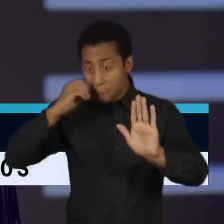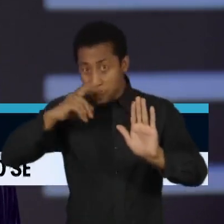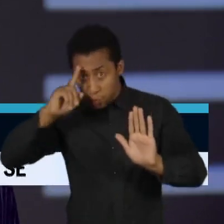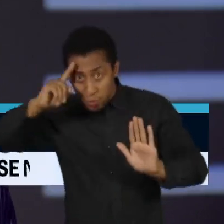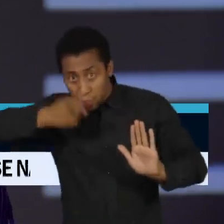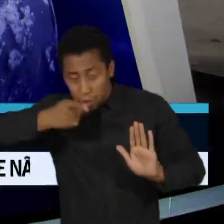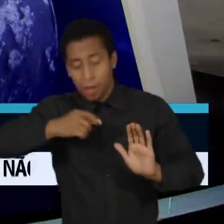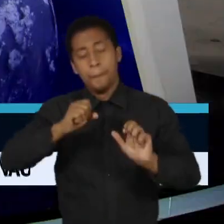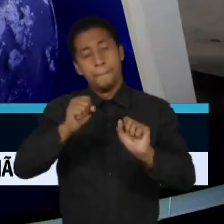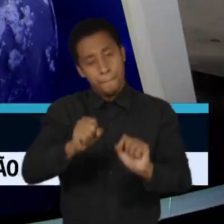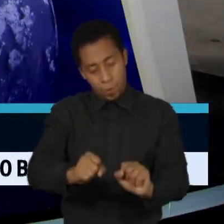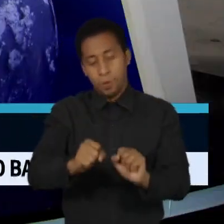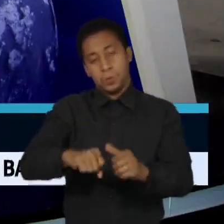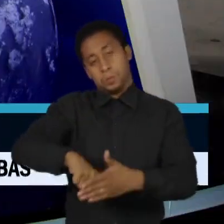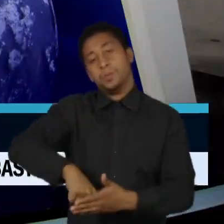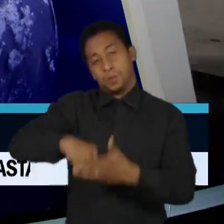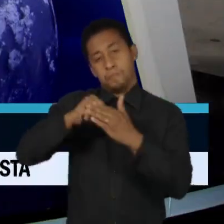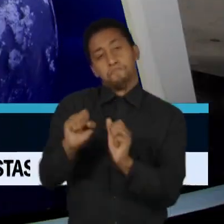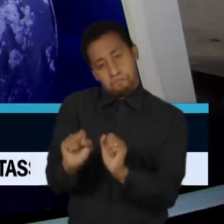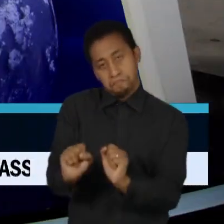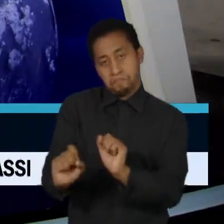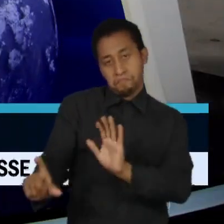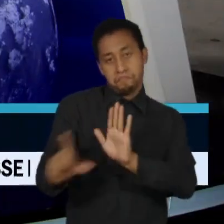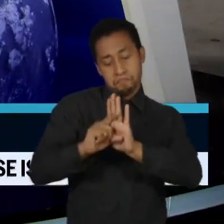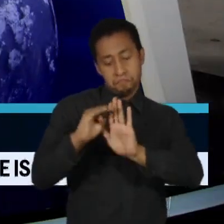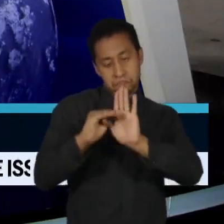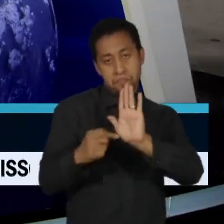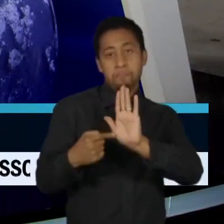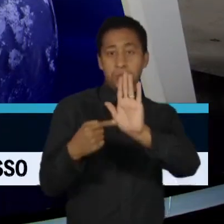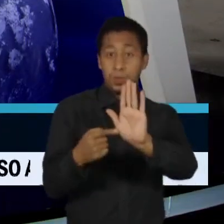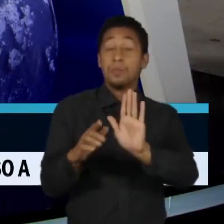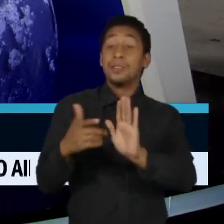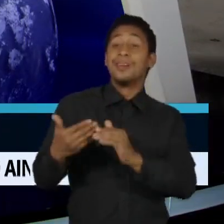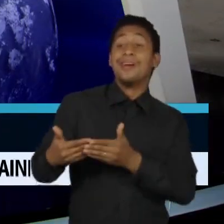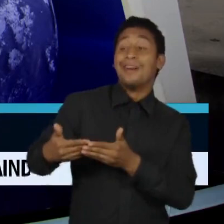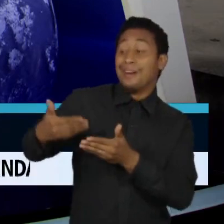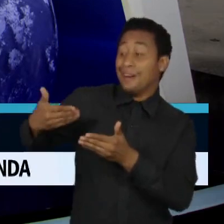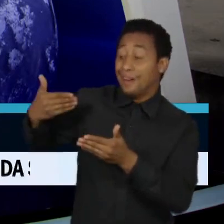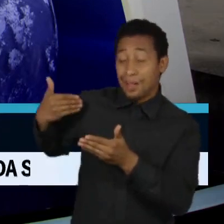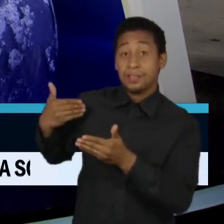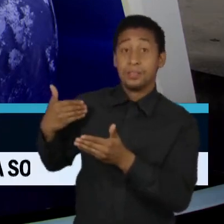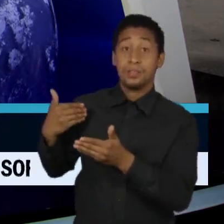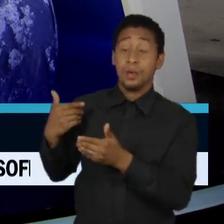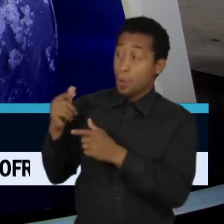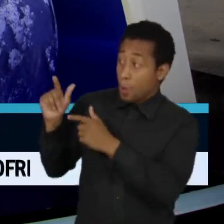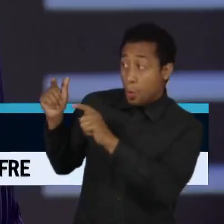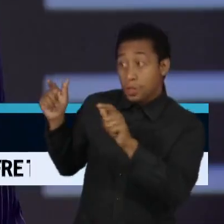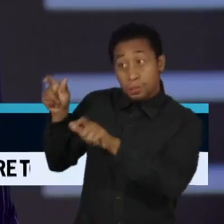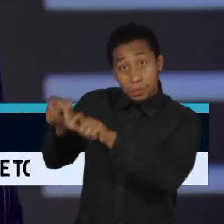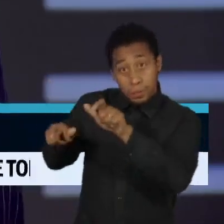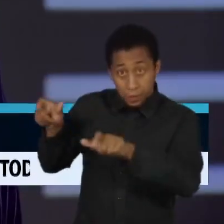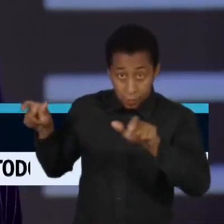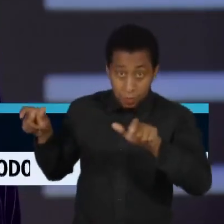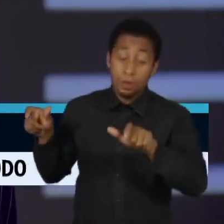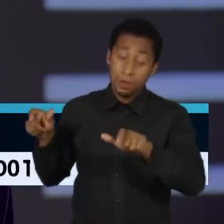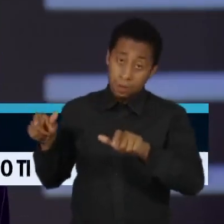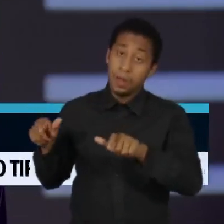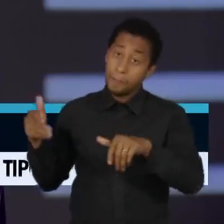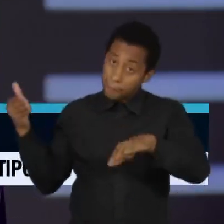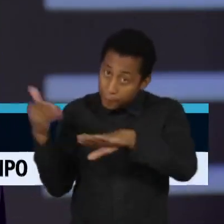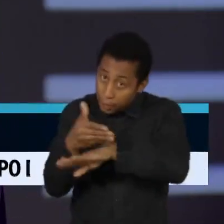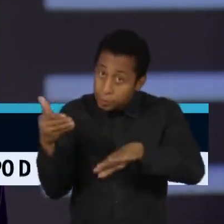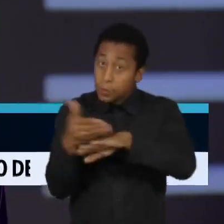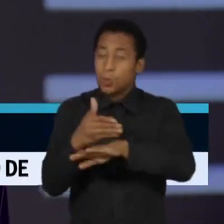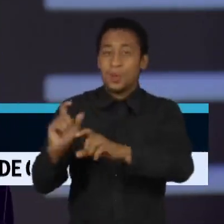é emblemático, mas há muitos outros que se seguiram a esse episódio da reunião com os diplomatas que também têm